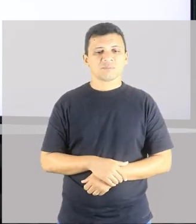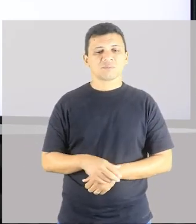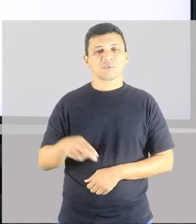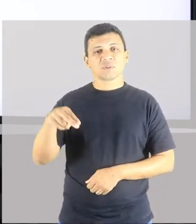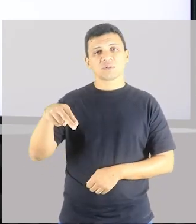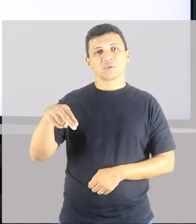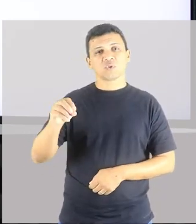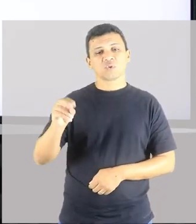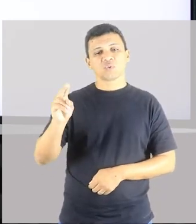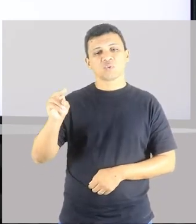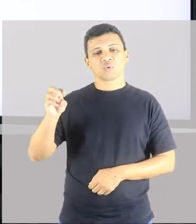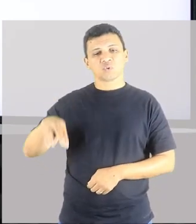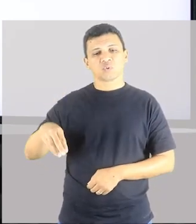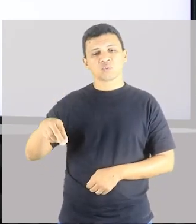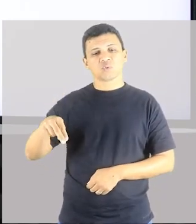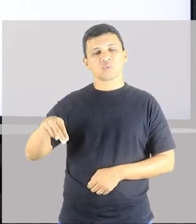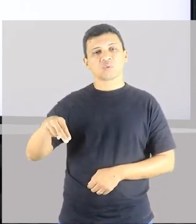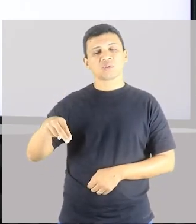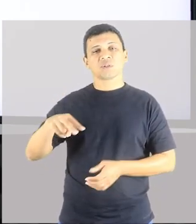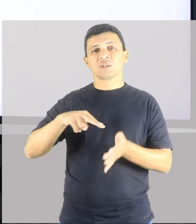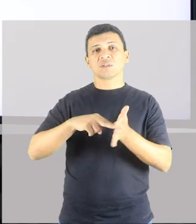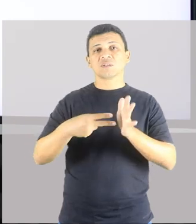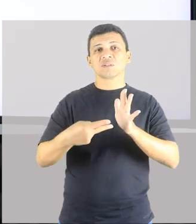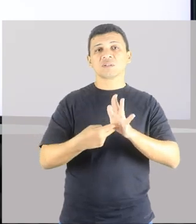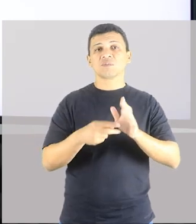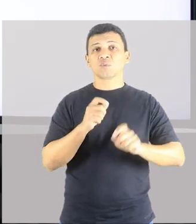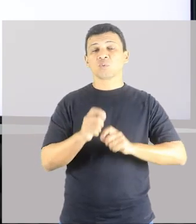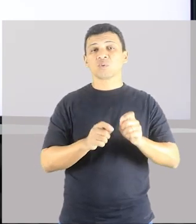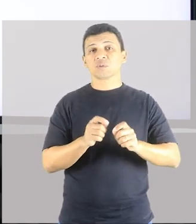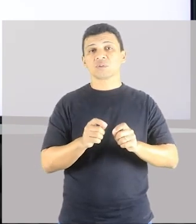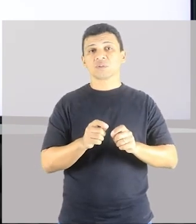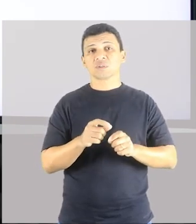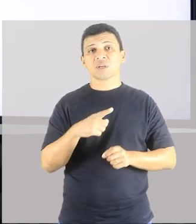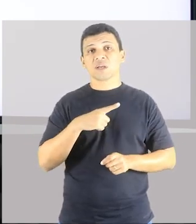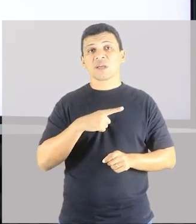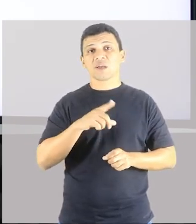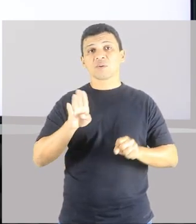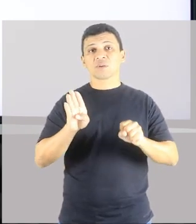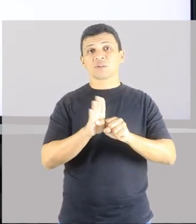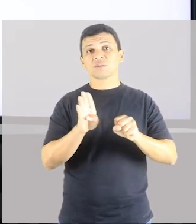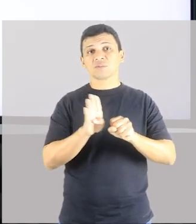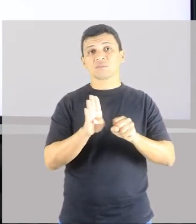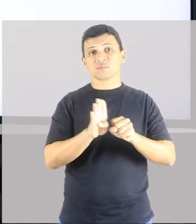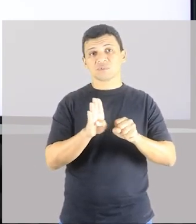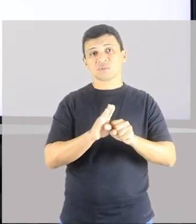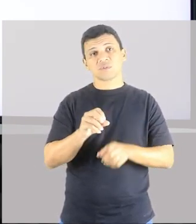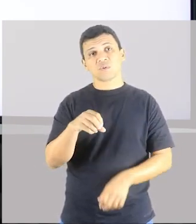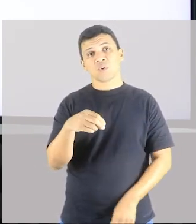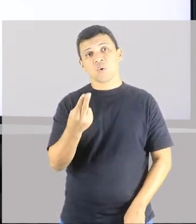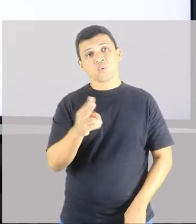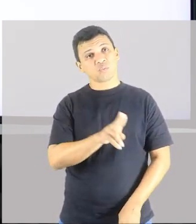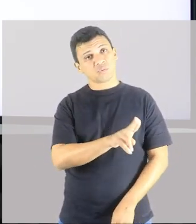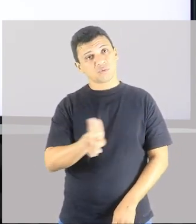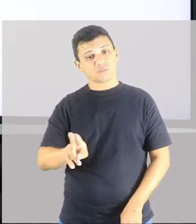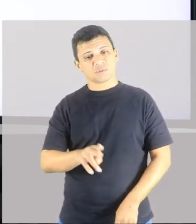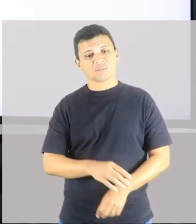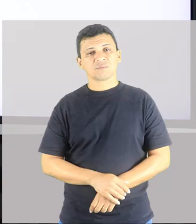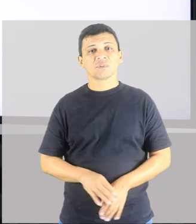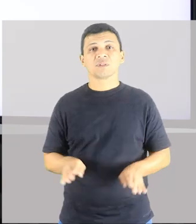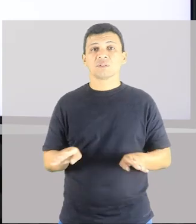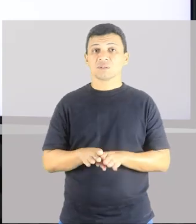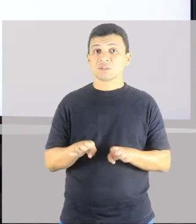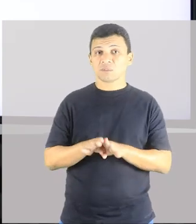nesse significado, a palavra bar representa um substantivo ou um nome. Outra coisa que vocês